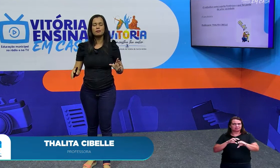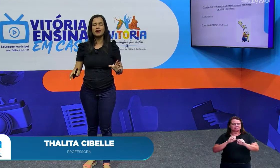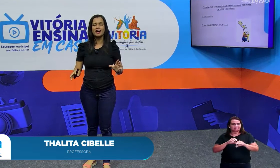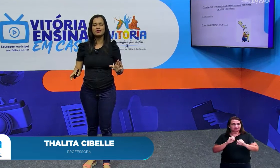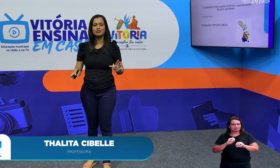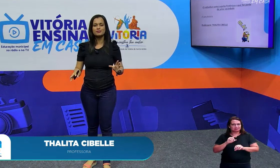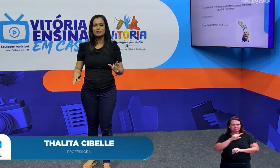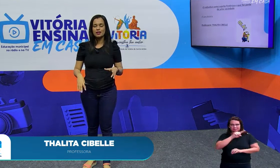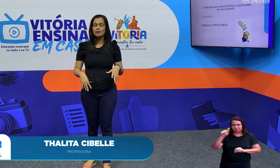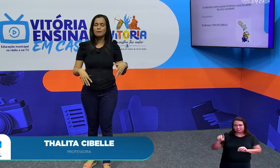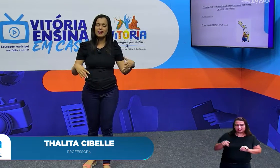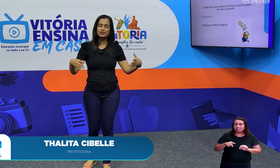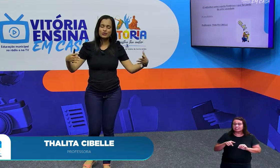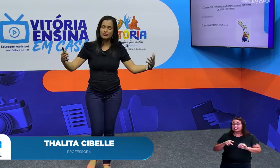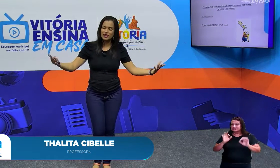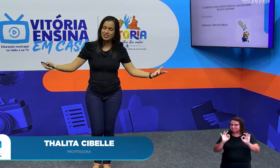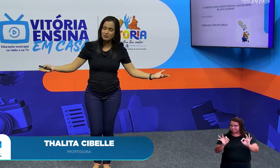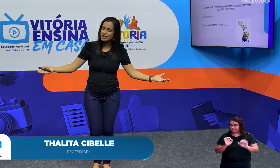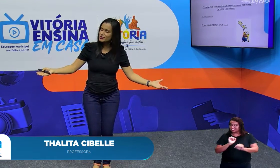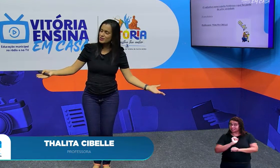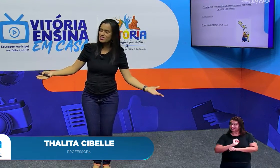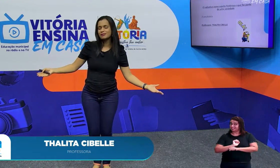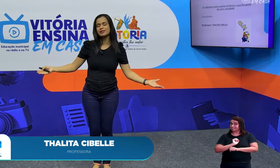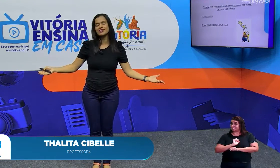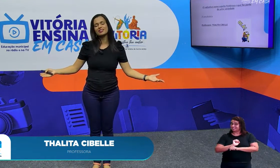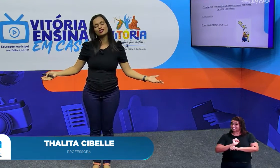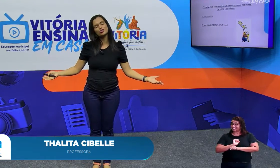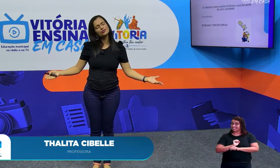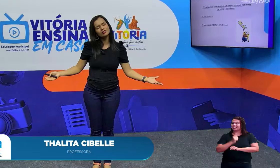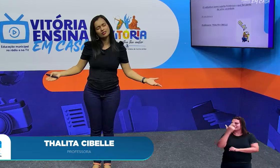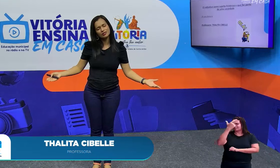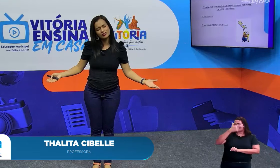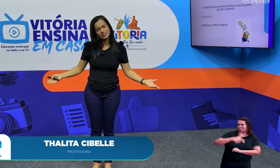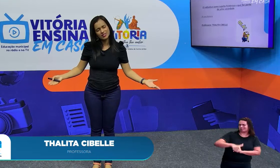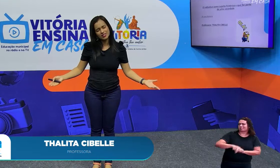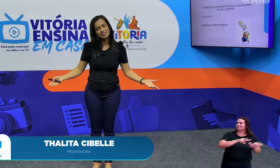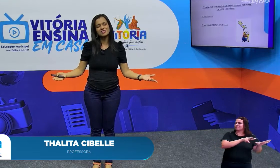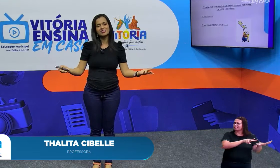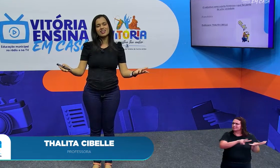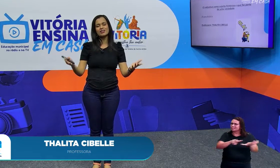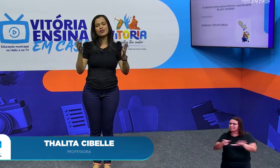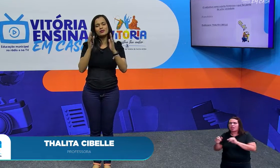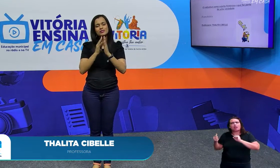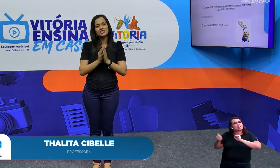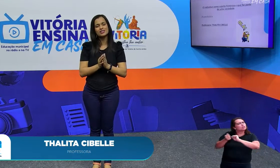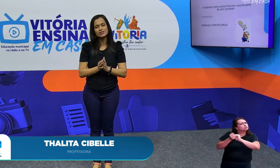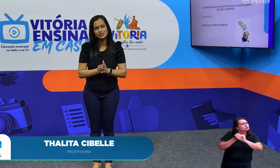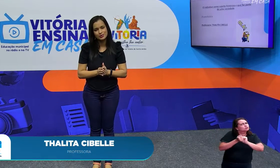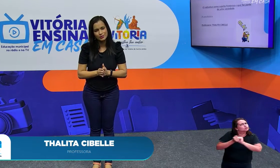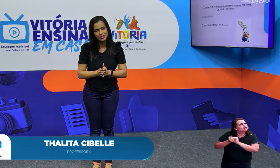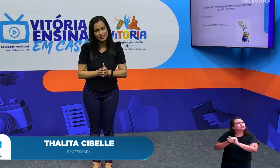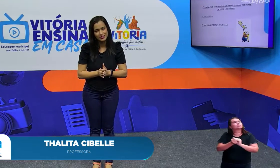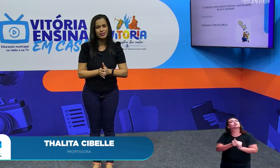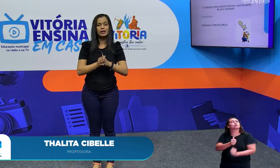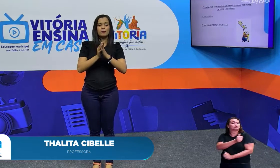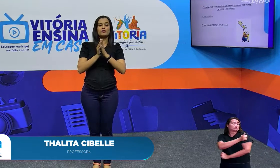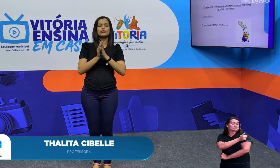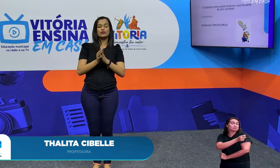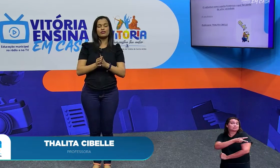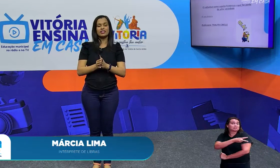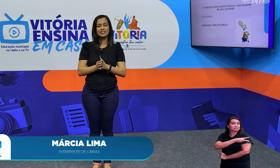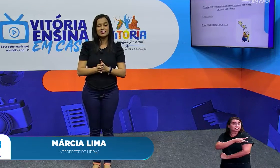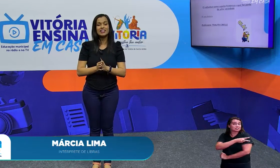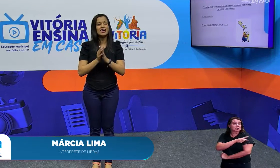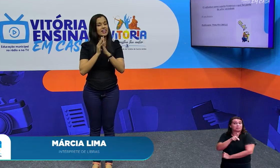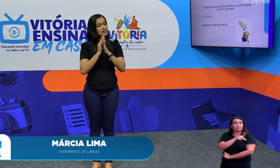Estão preparados? Mais uma vez, mais uma semana aqui juntinho de vocês, tá certo? Alunos aí do segundo ano.